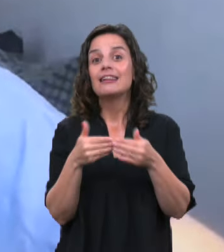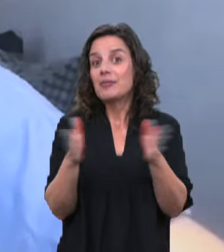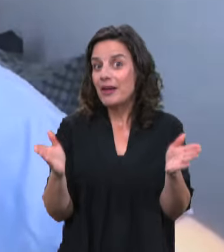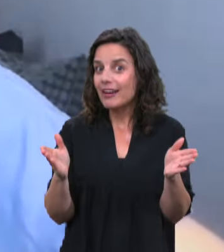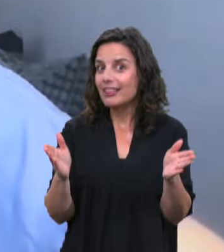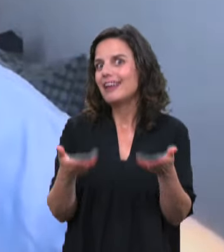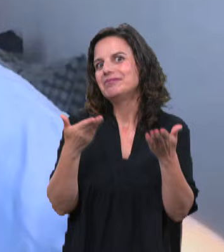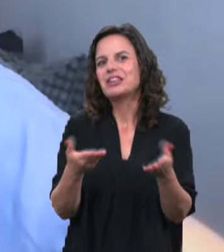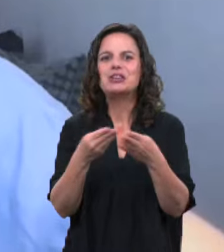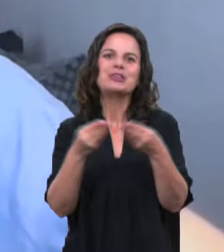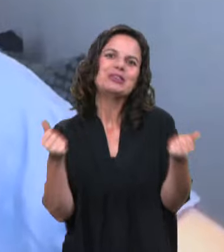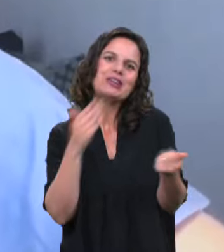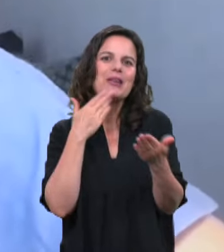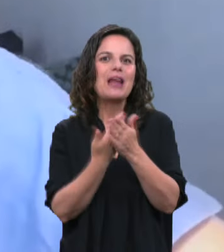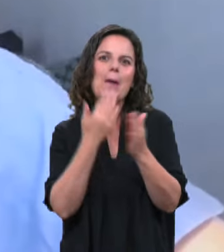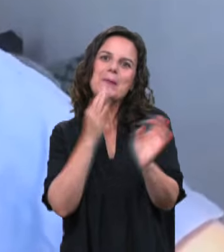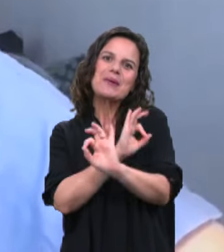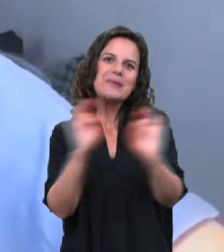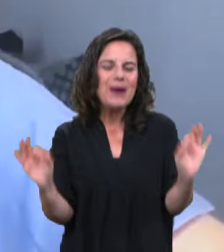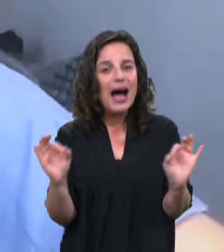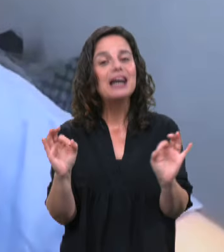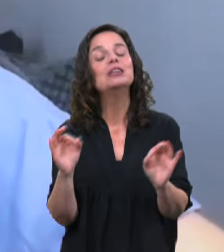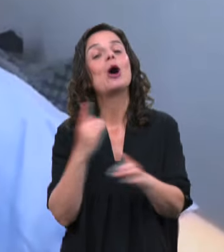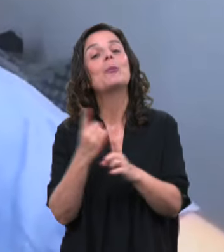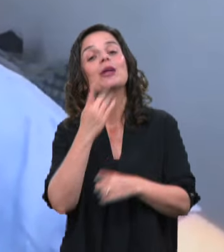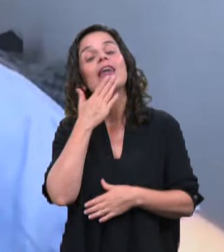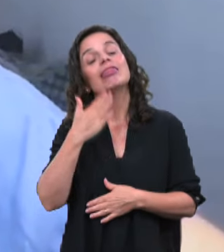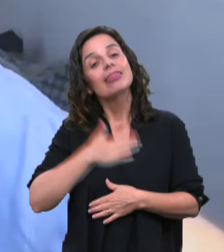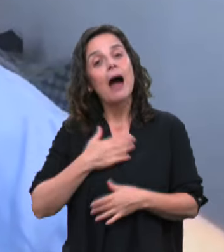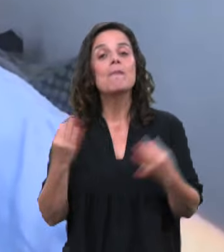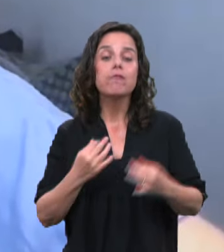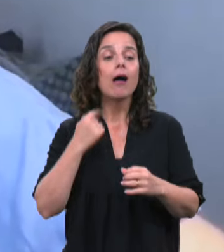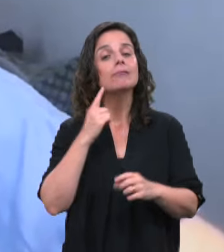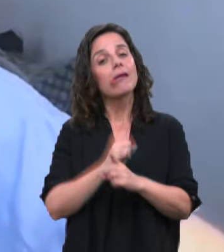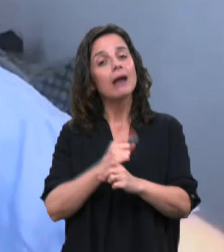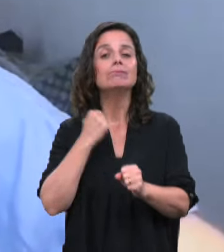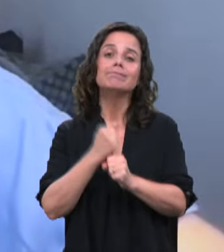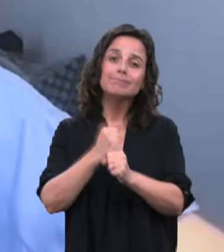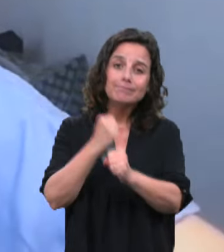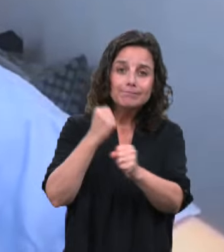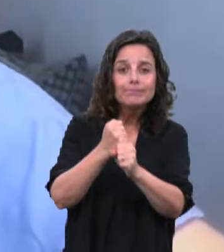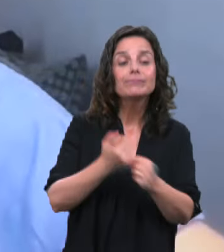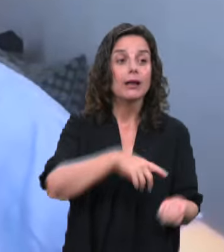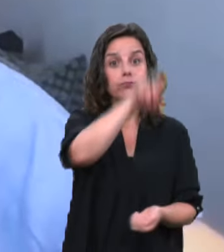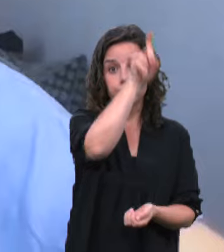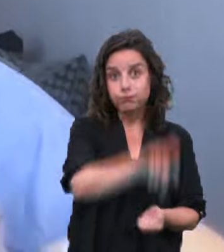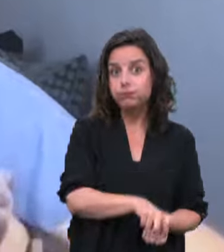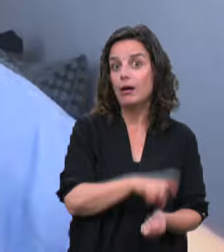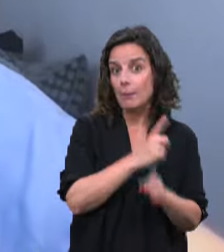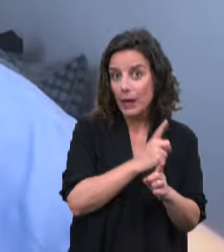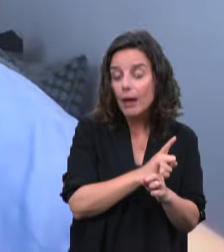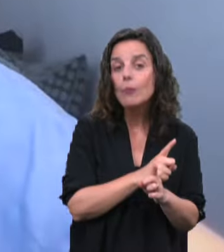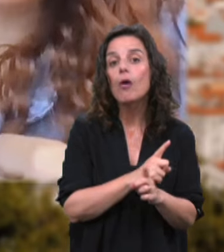Aberta era a solução perfeita porque me permitia continuar a trabalhar full-time e